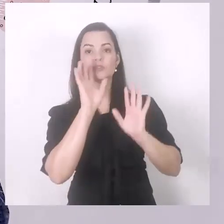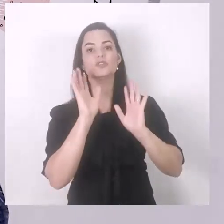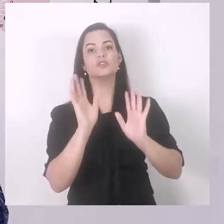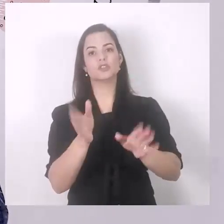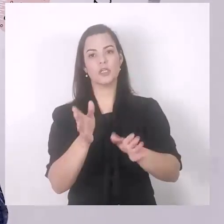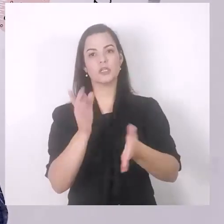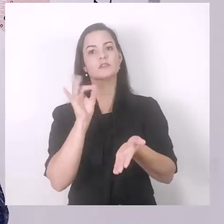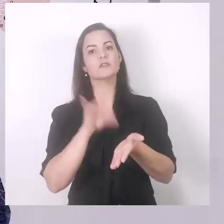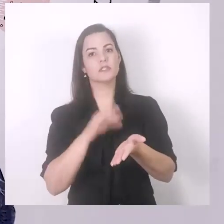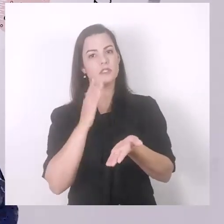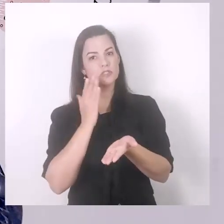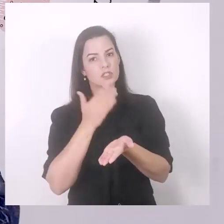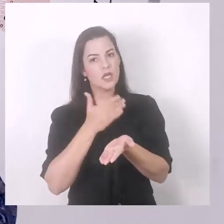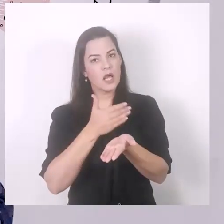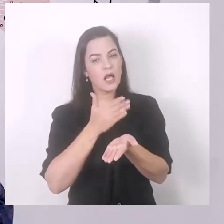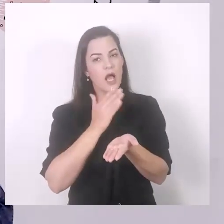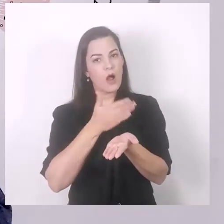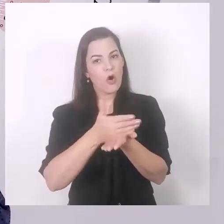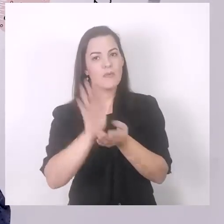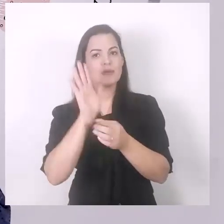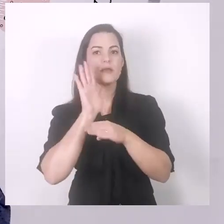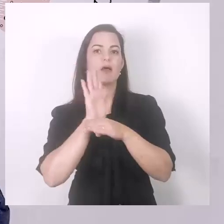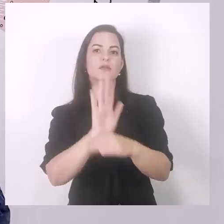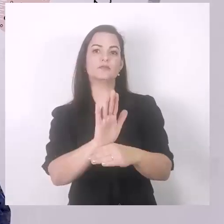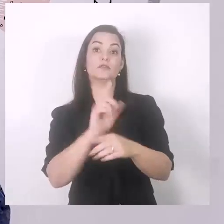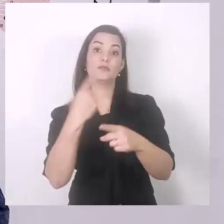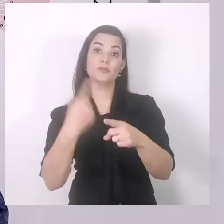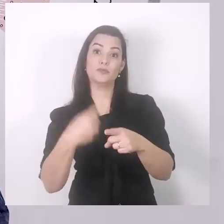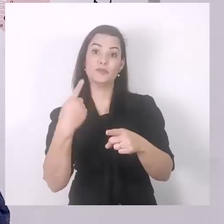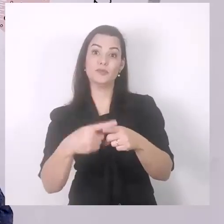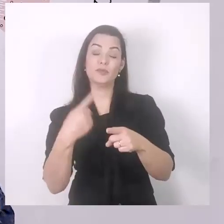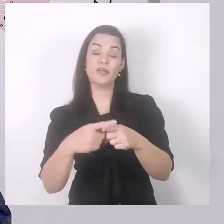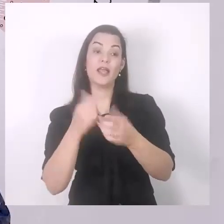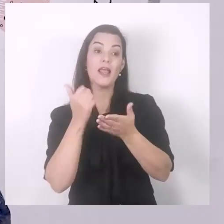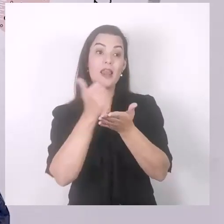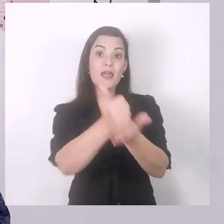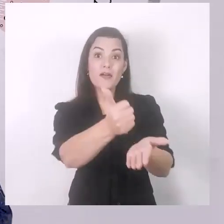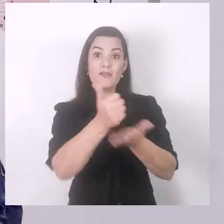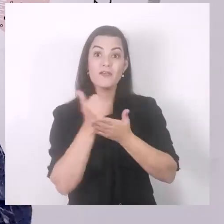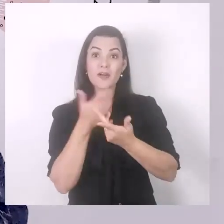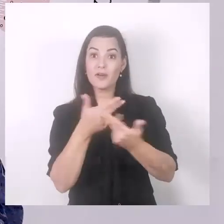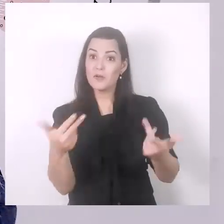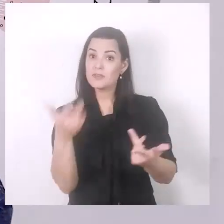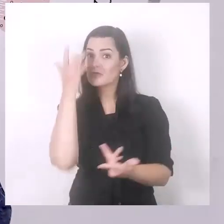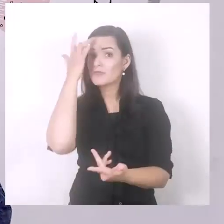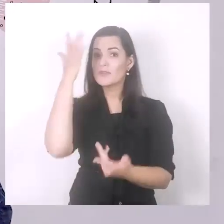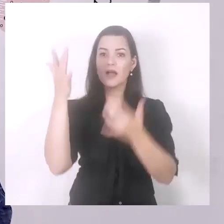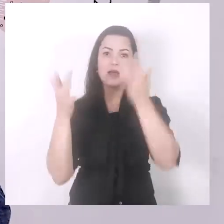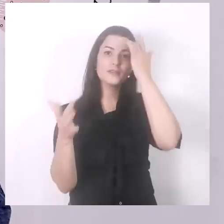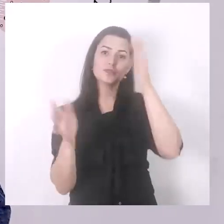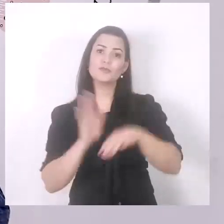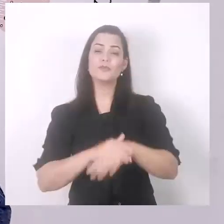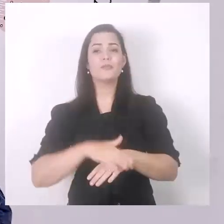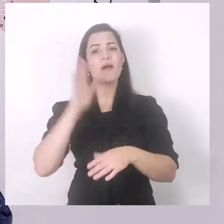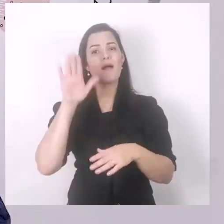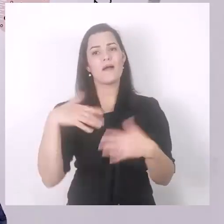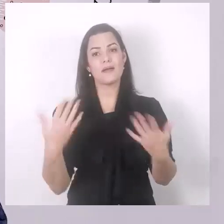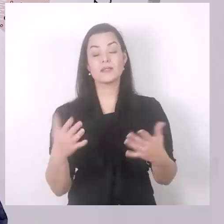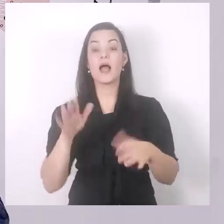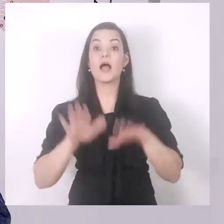ajudavam muito, porque elas facilitavam o deslocamento de materiais, muitas vezes